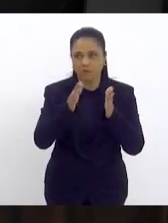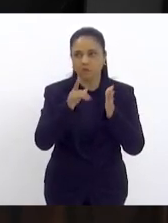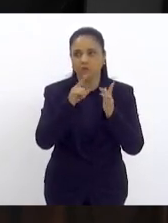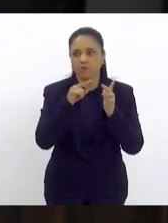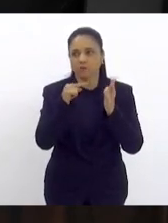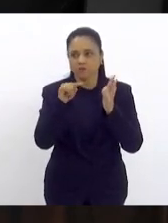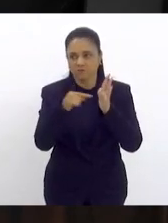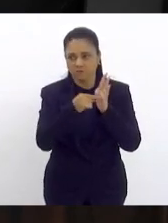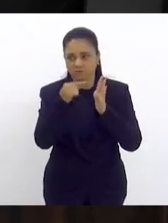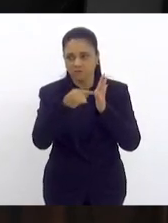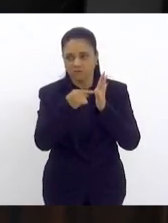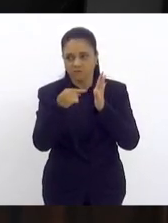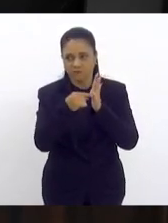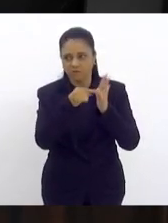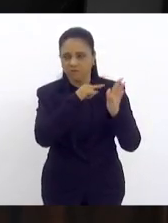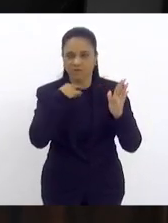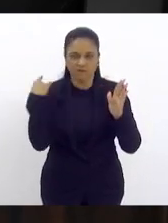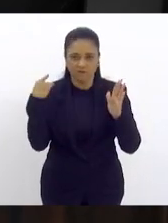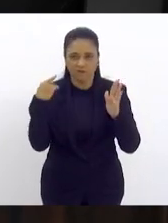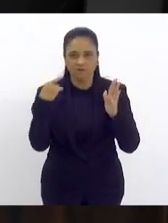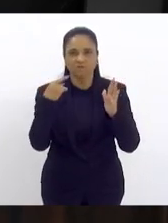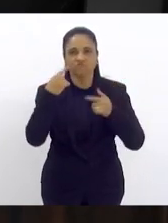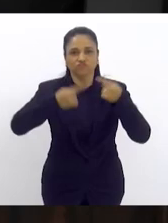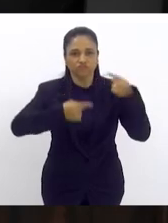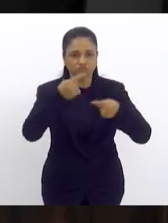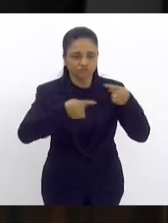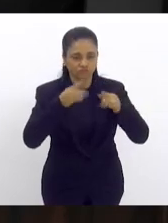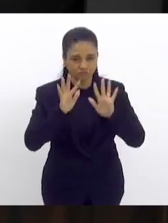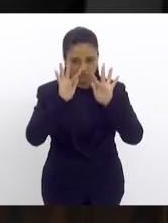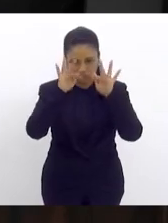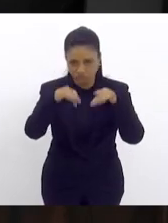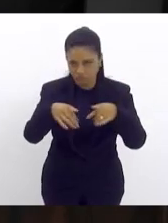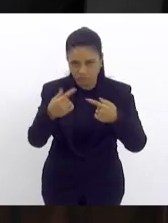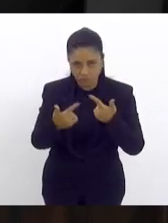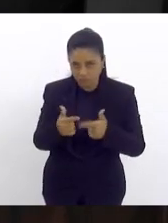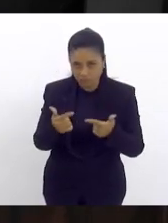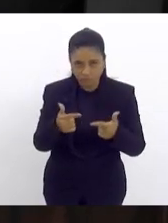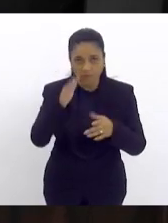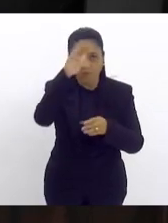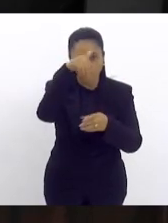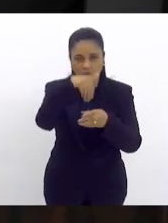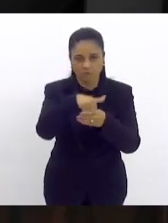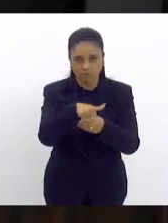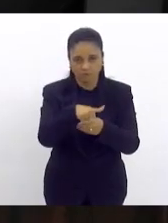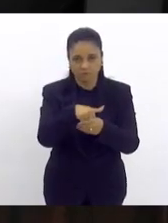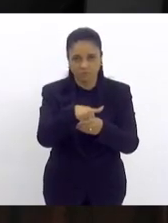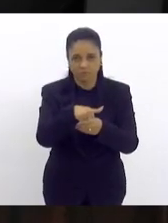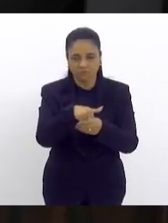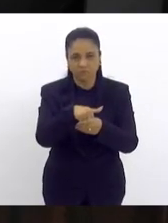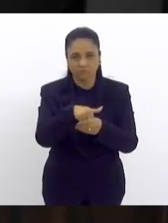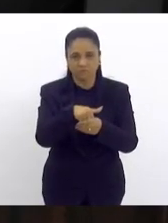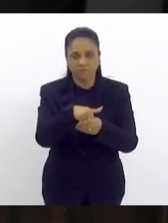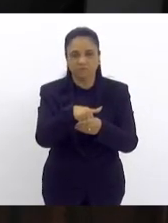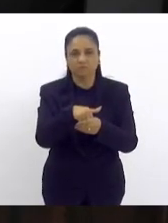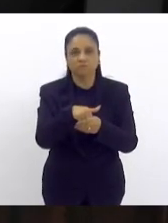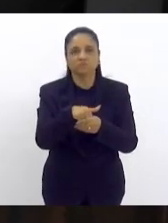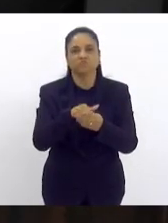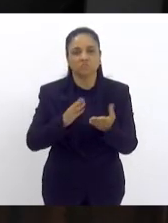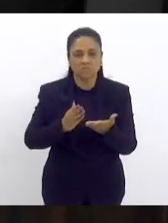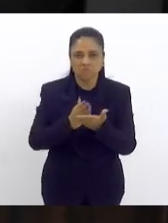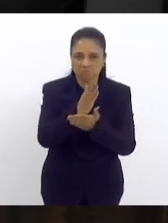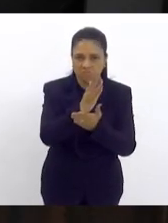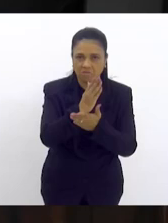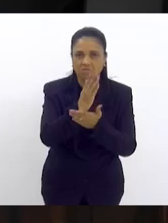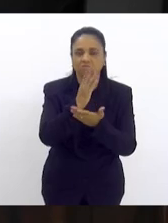em discussão não evento Quem Queira discutir encerrado discussão em votação todos os senhores que aprovam permaneça